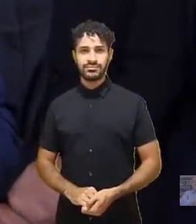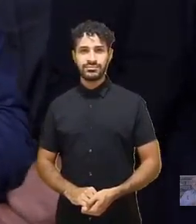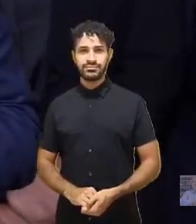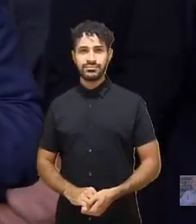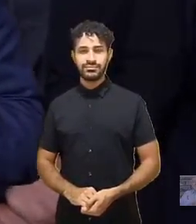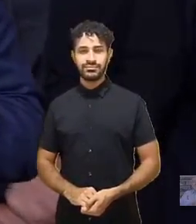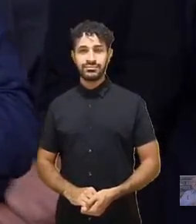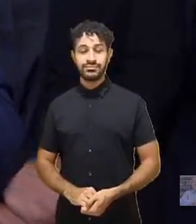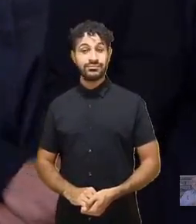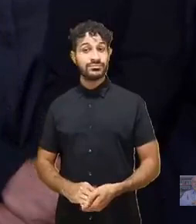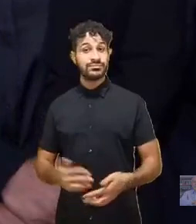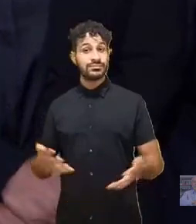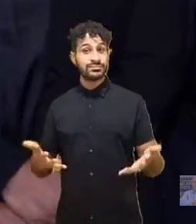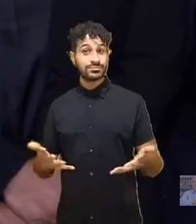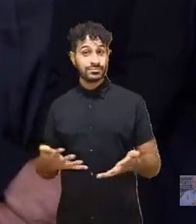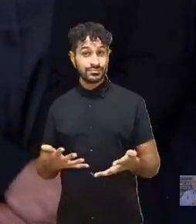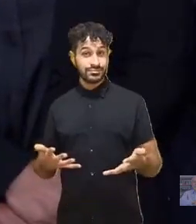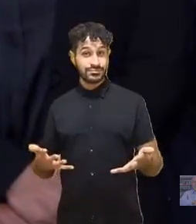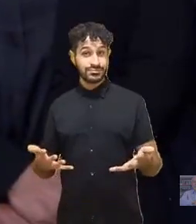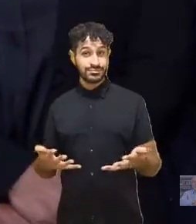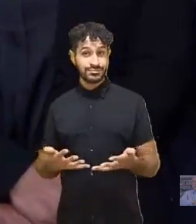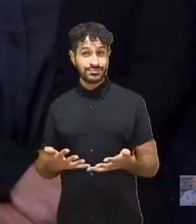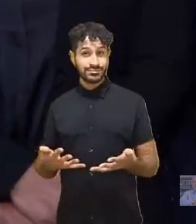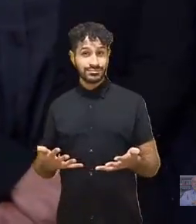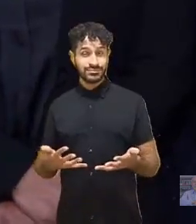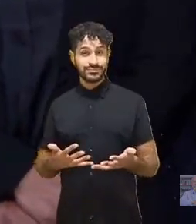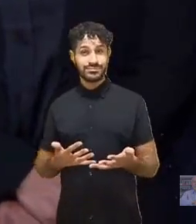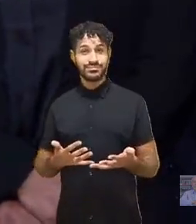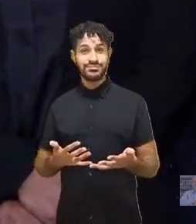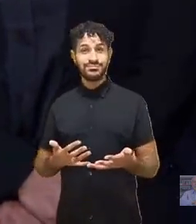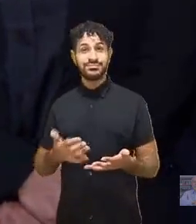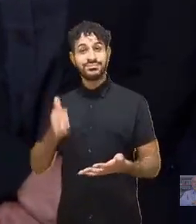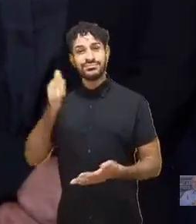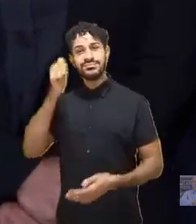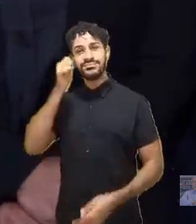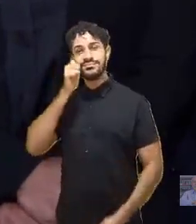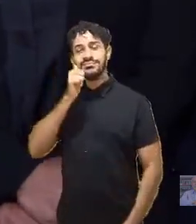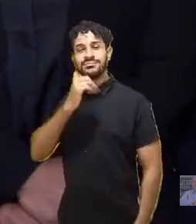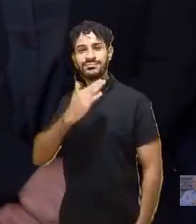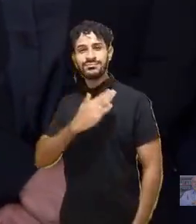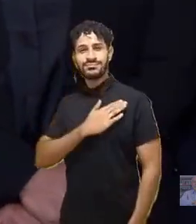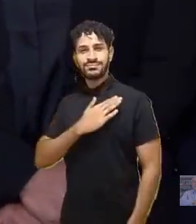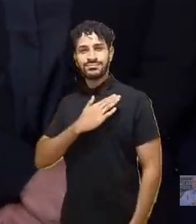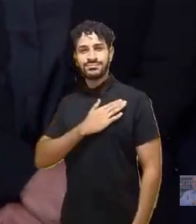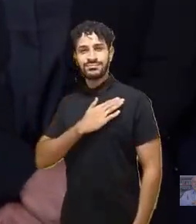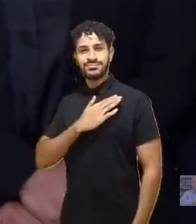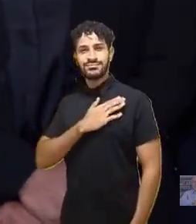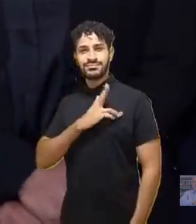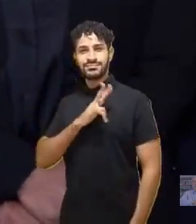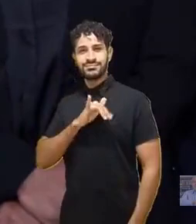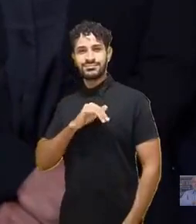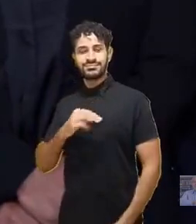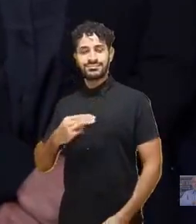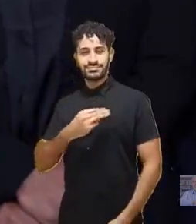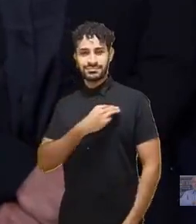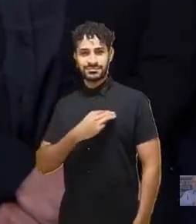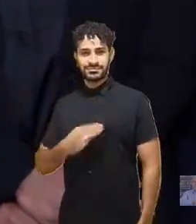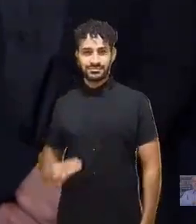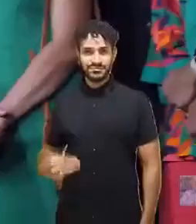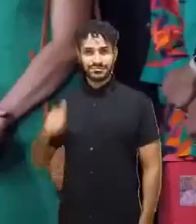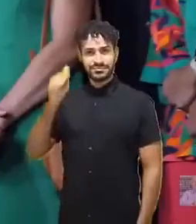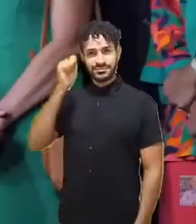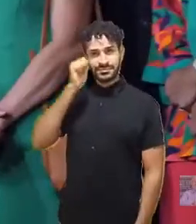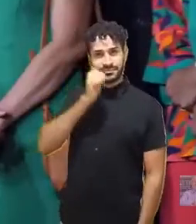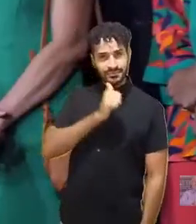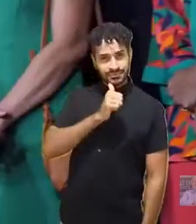agora a companheira se eu comparar o ministro da mulher a